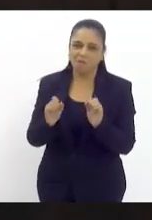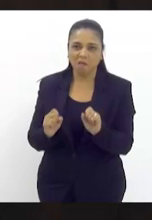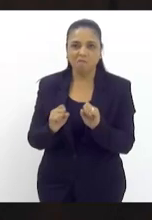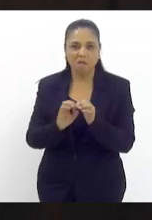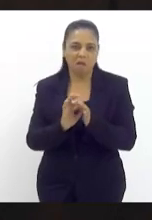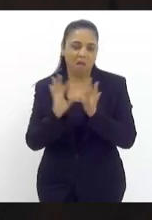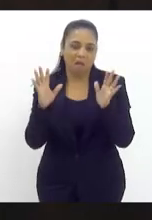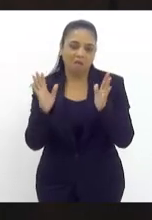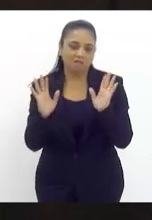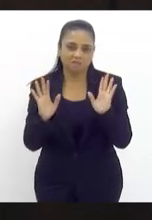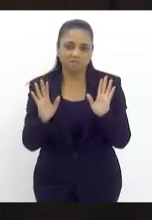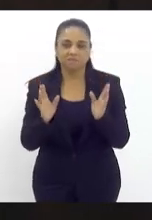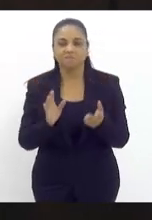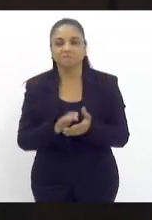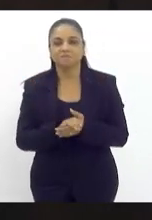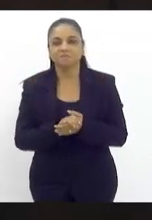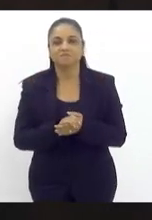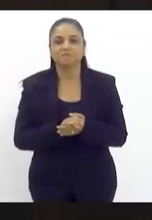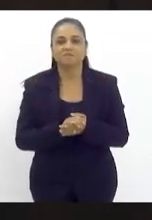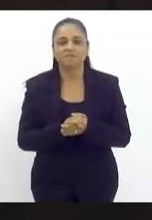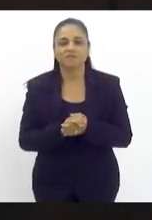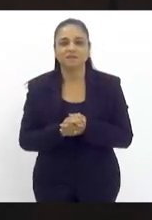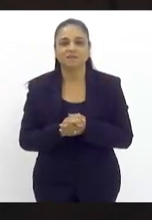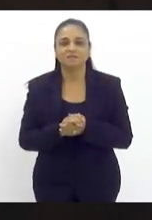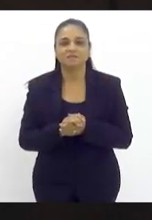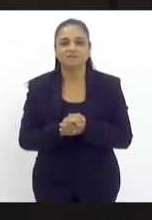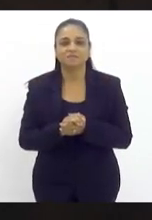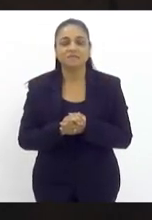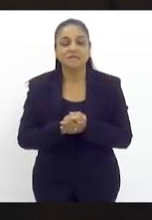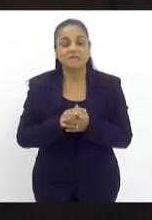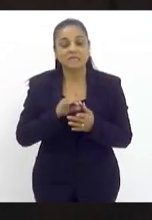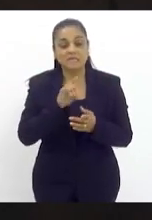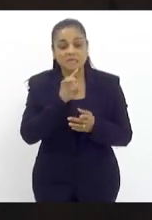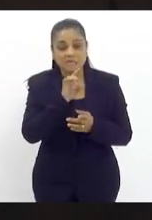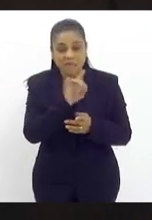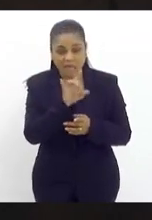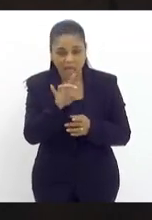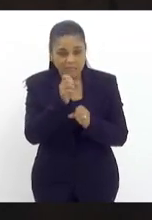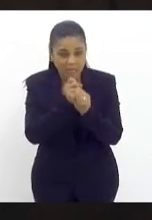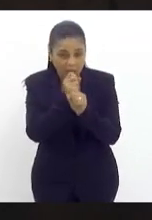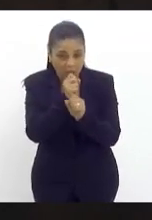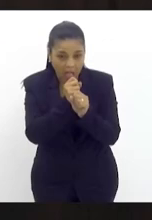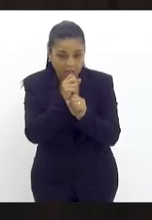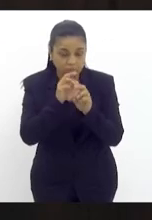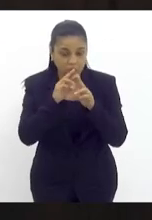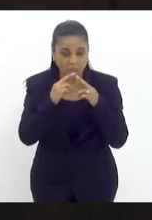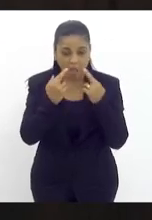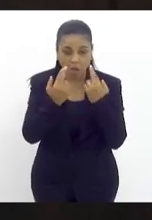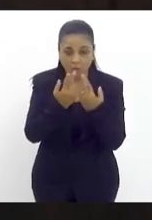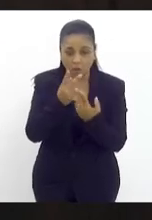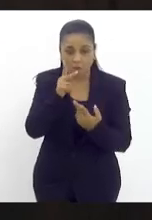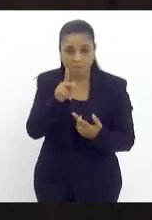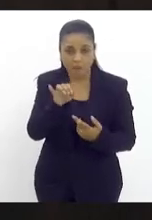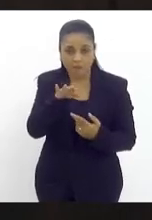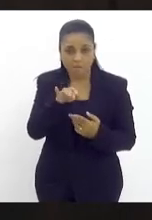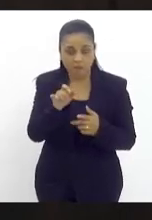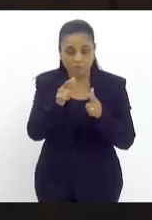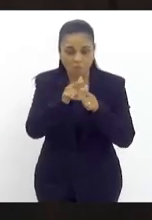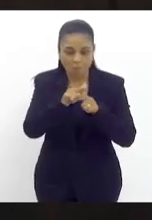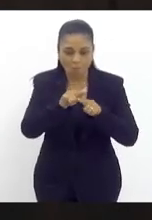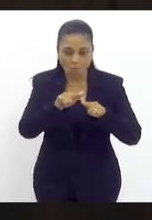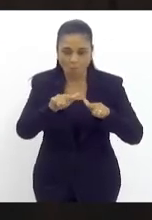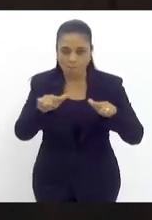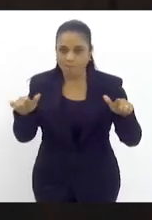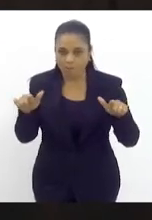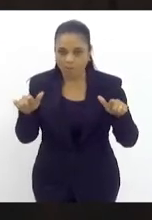Então, vamos lá. Estamos vendo, a cada ano que passa, as reuniões de pais ficando vazias.